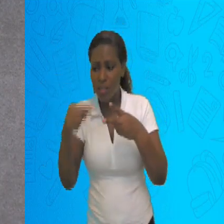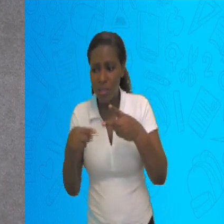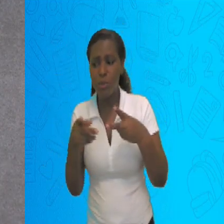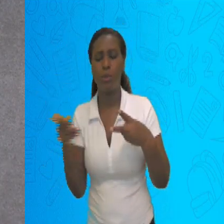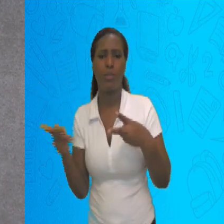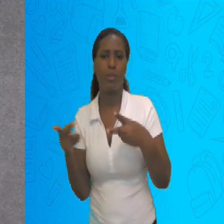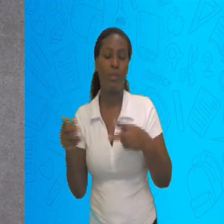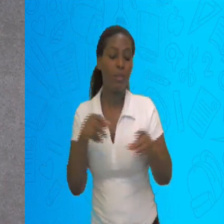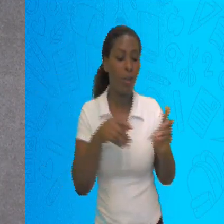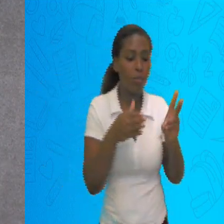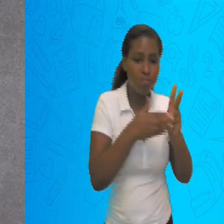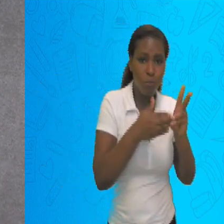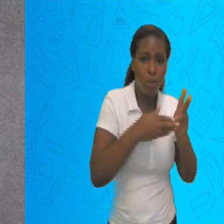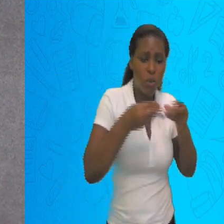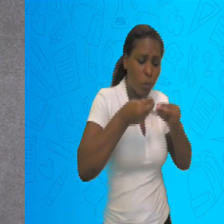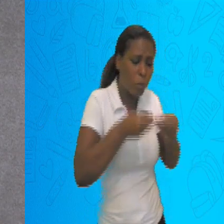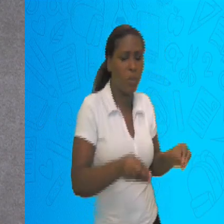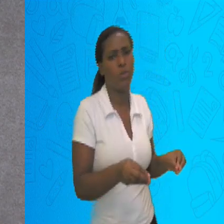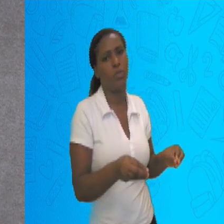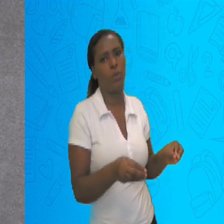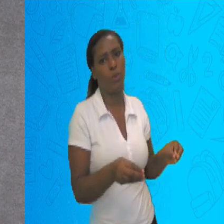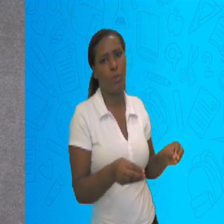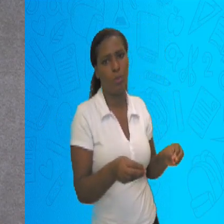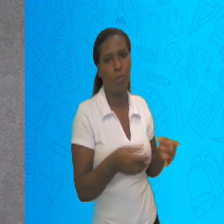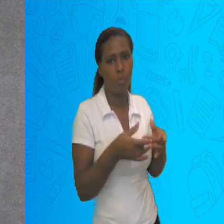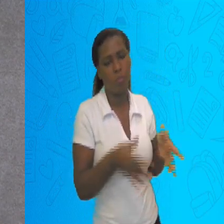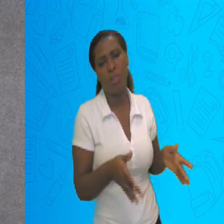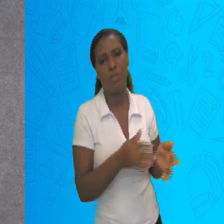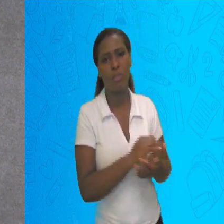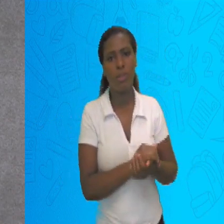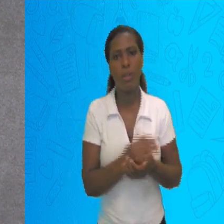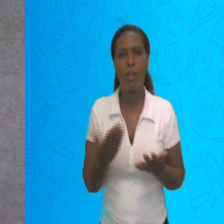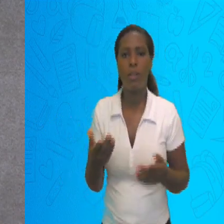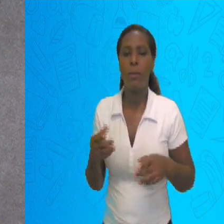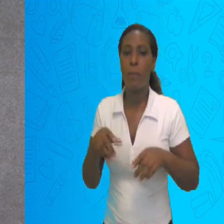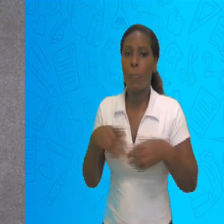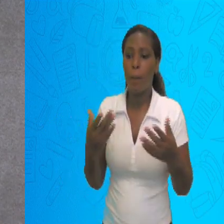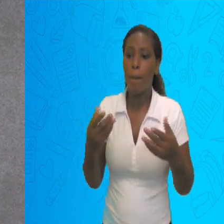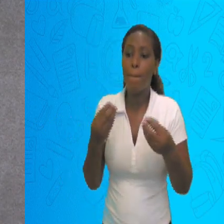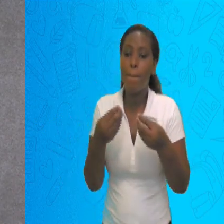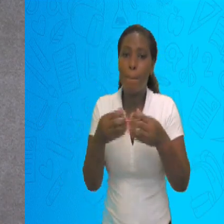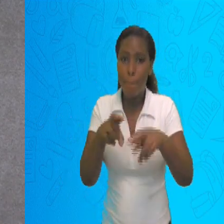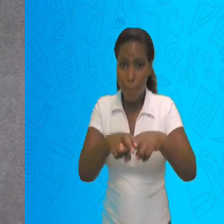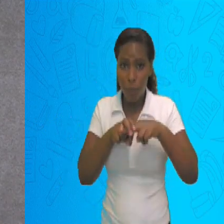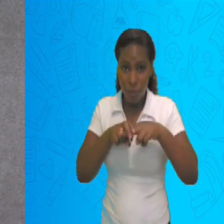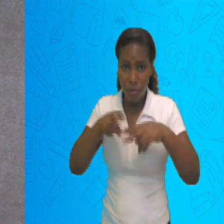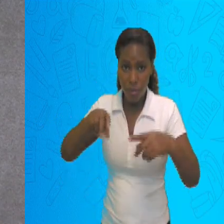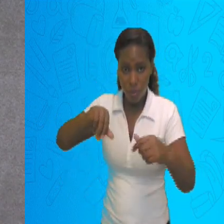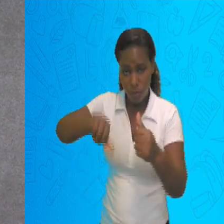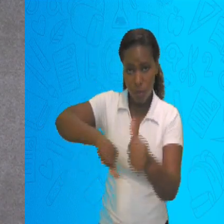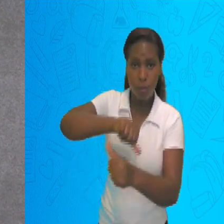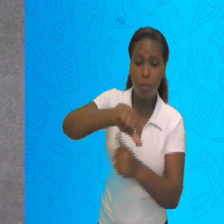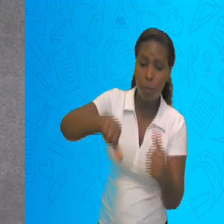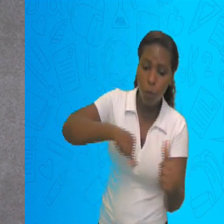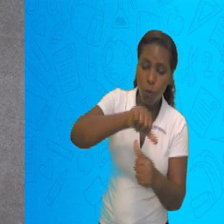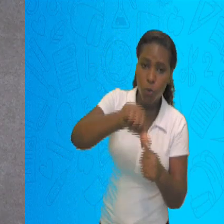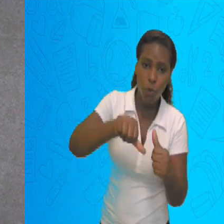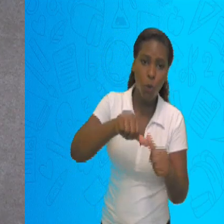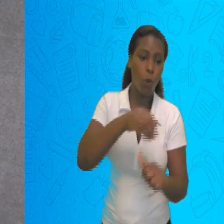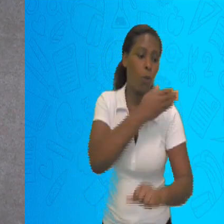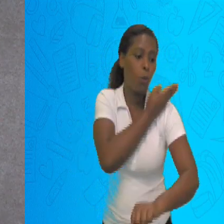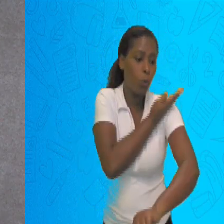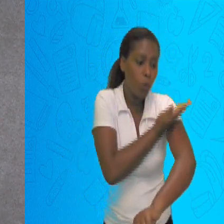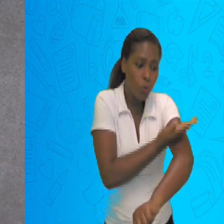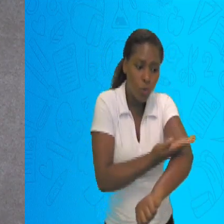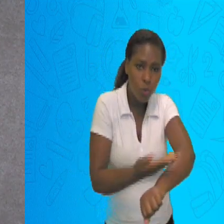foi prejudicada. Então, com isso, houve modificações. E os indígenas, a vida